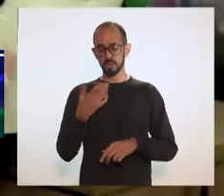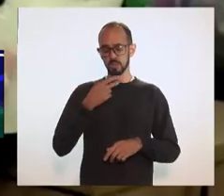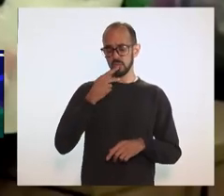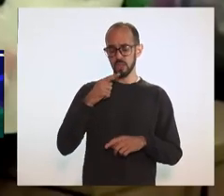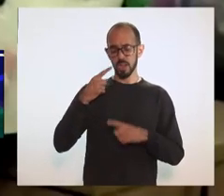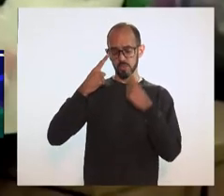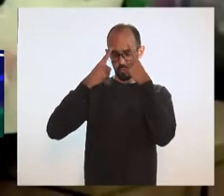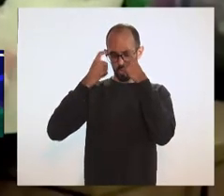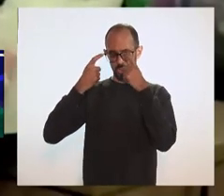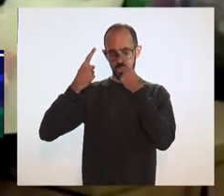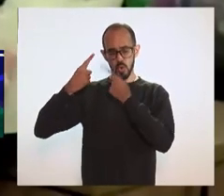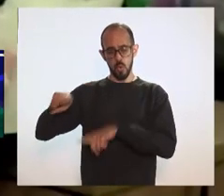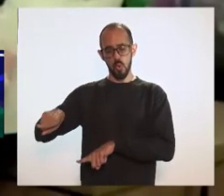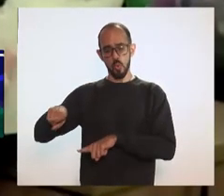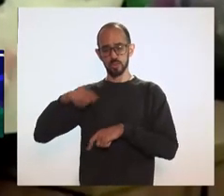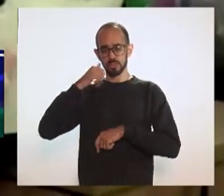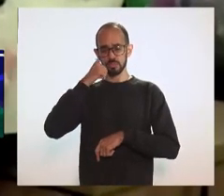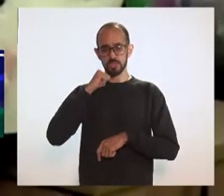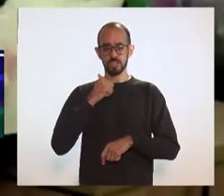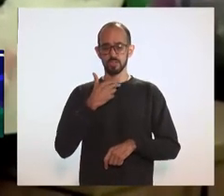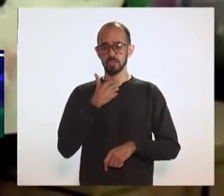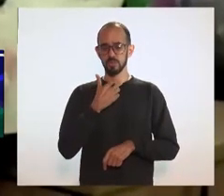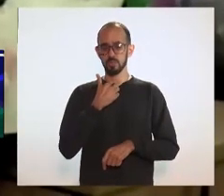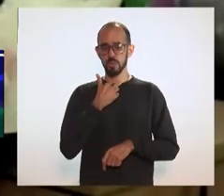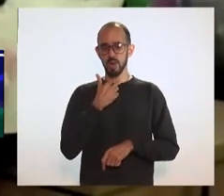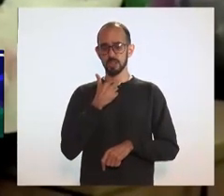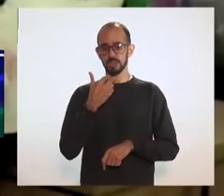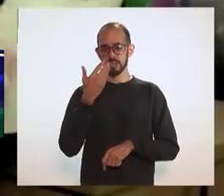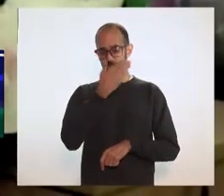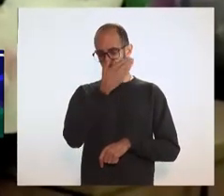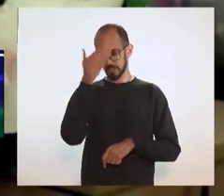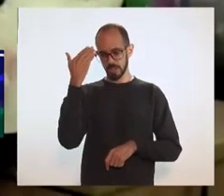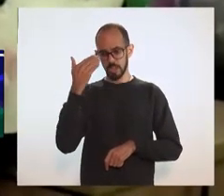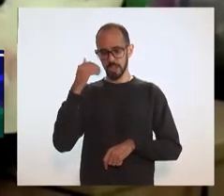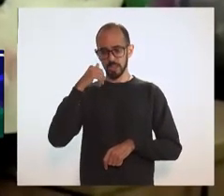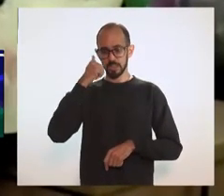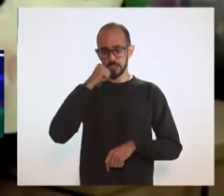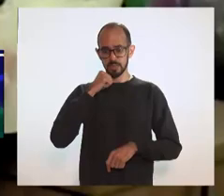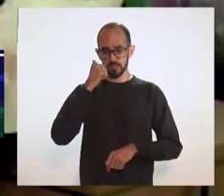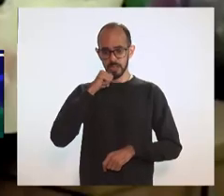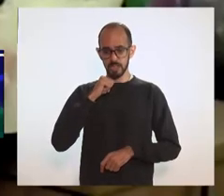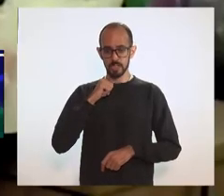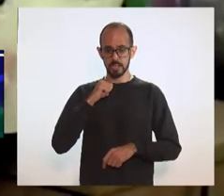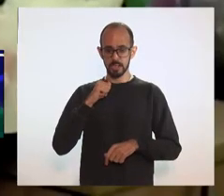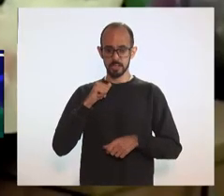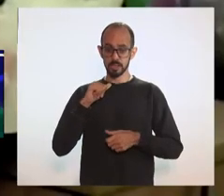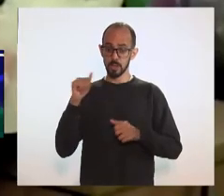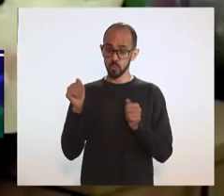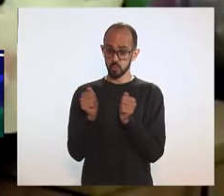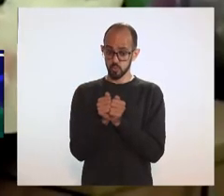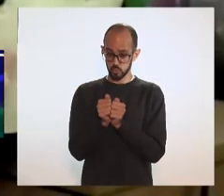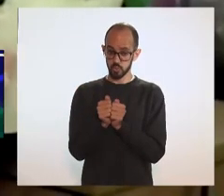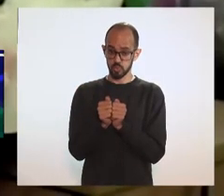a gente não pode esquecer de fazer esse recorte das meninas que estão englobadas também nesse contexto.